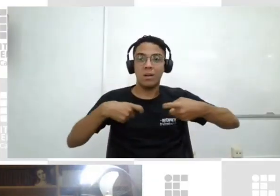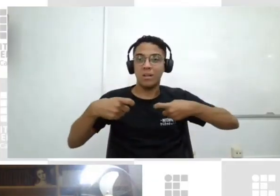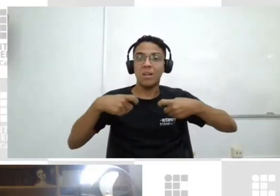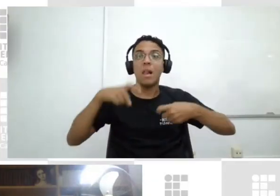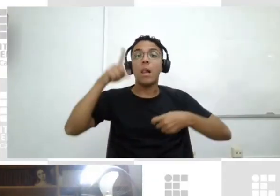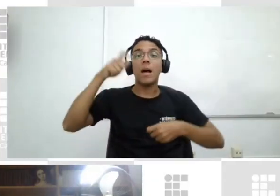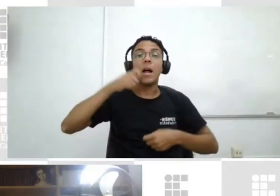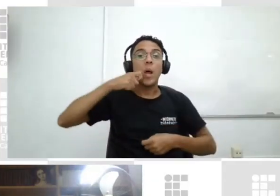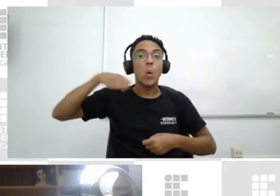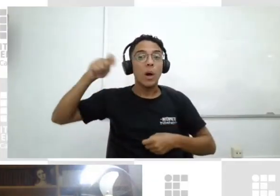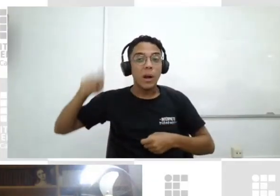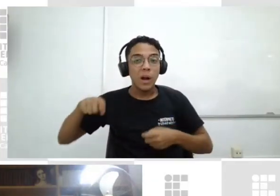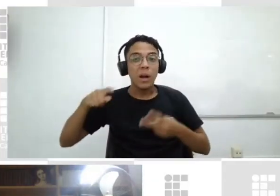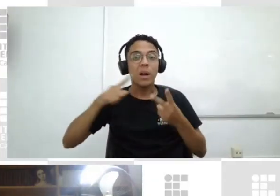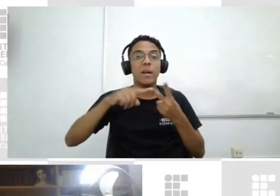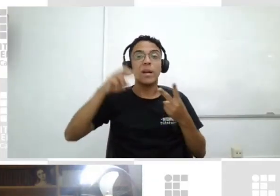vendo